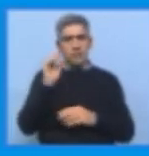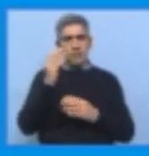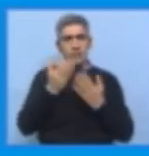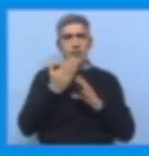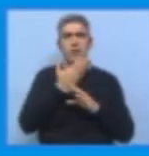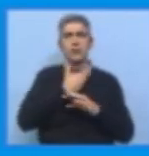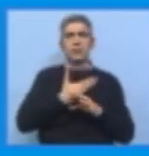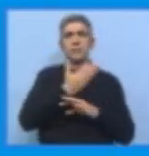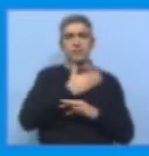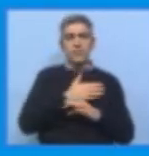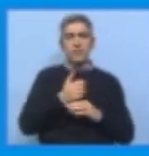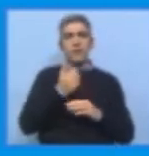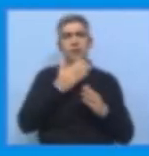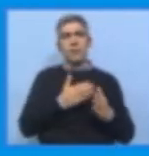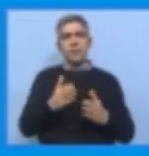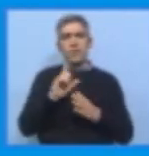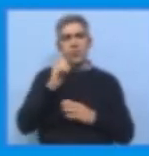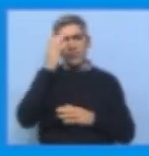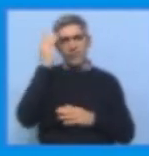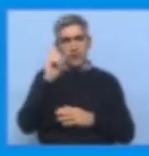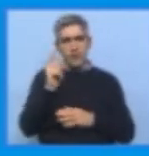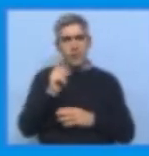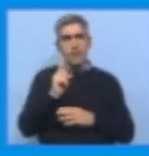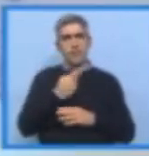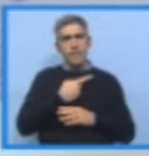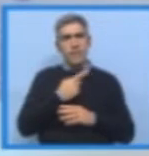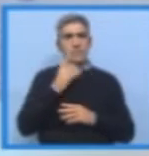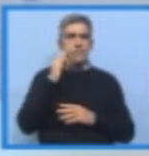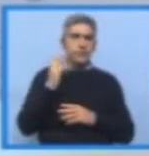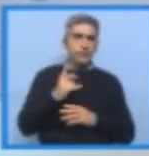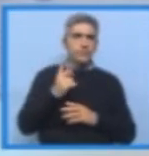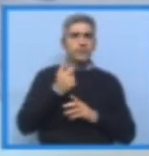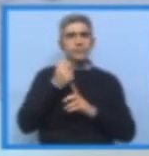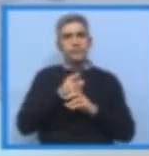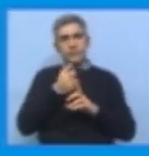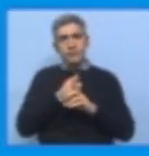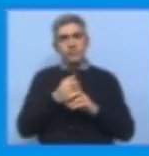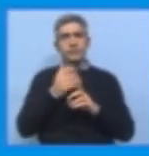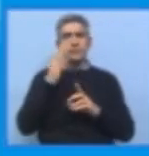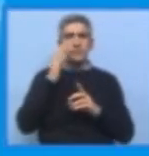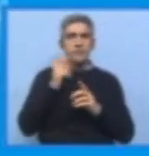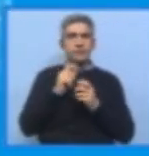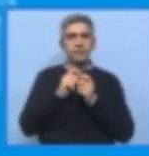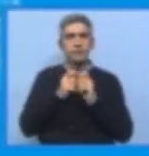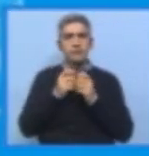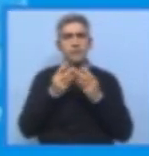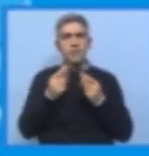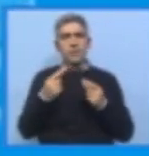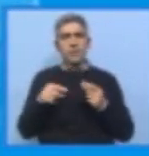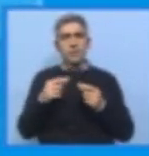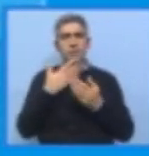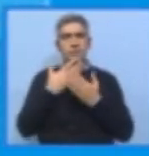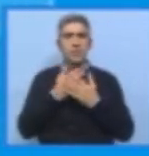pronto, o melhor caminho nem sempre é o mais fácil e, portanto, nós temos que tentar otimizar os meios que temos para